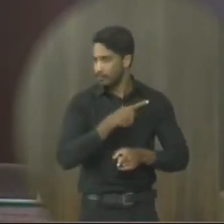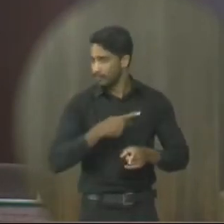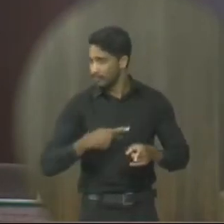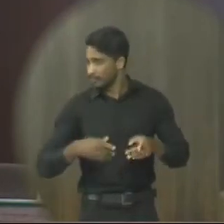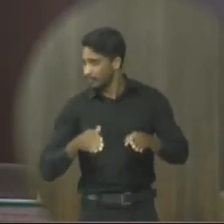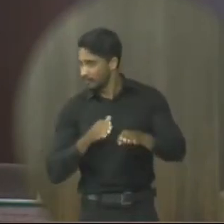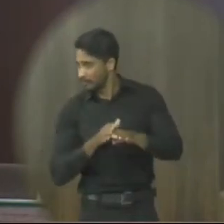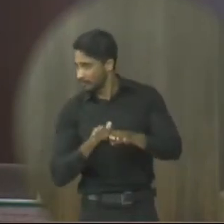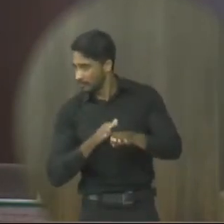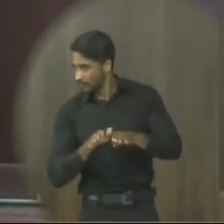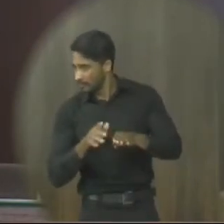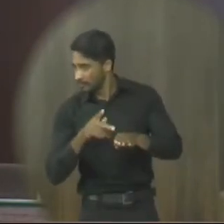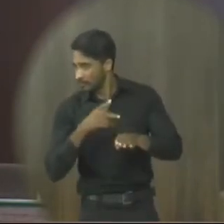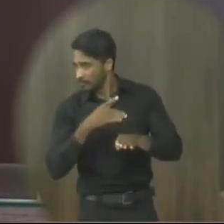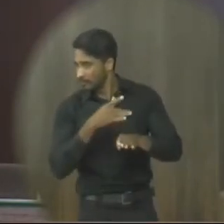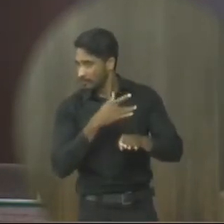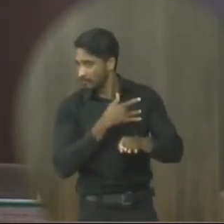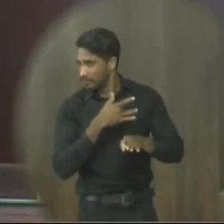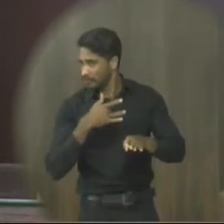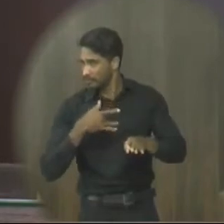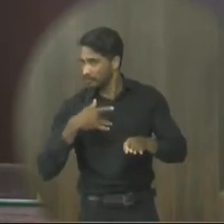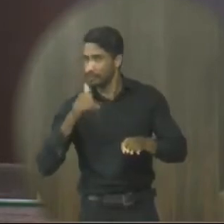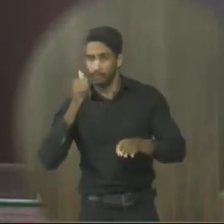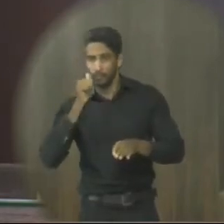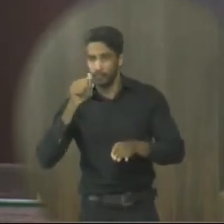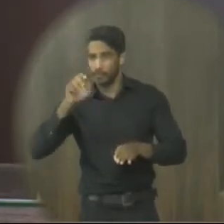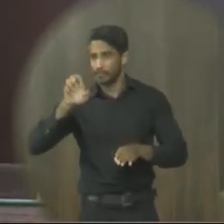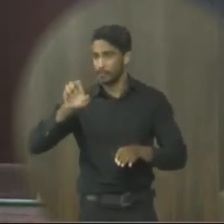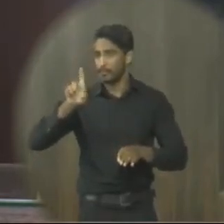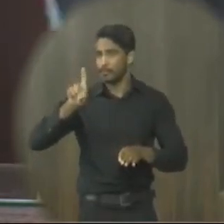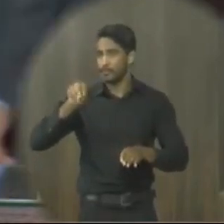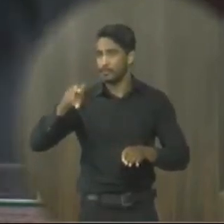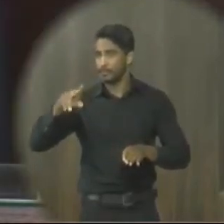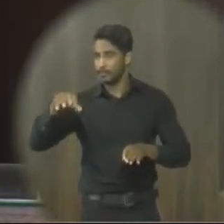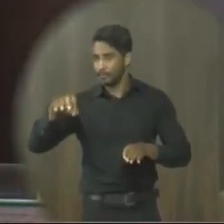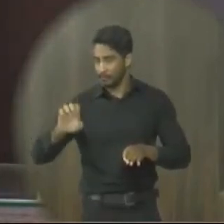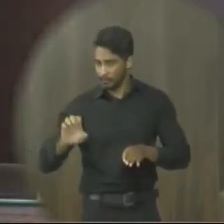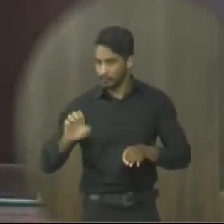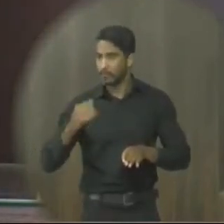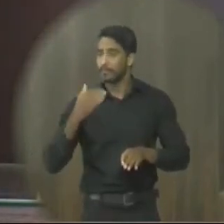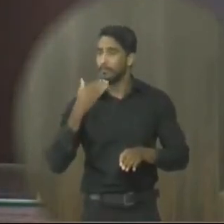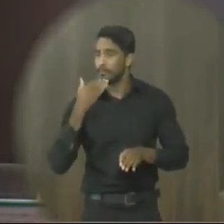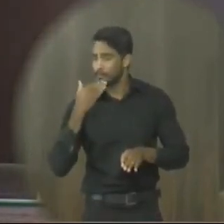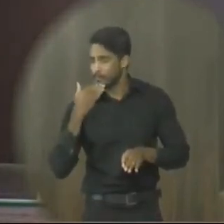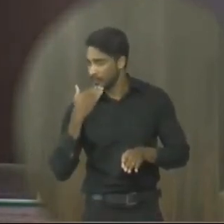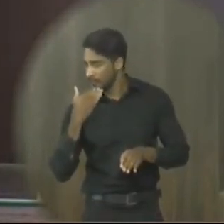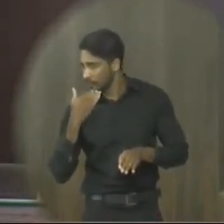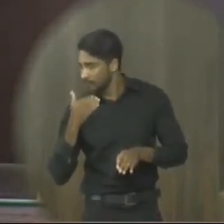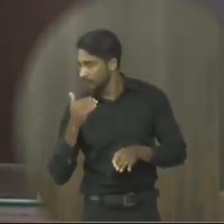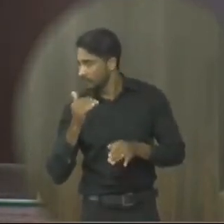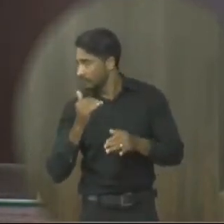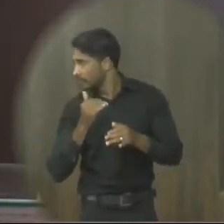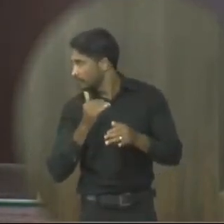Municipal de Saúde, a senhora Edilene Aparecida Santos Chagas, solicitando-se seja